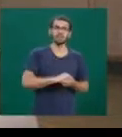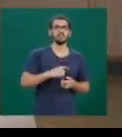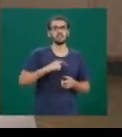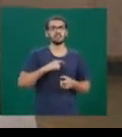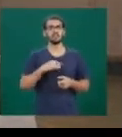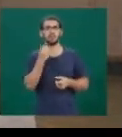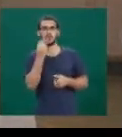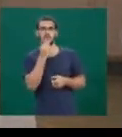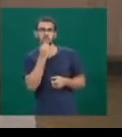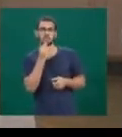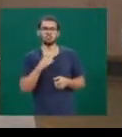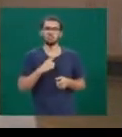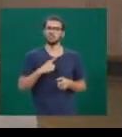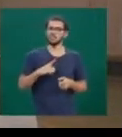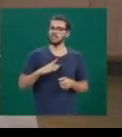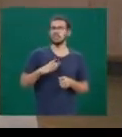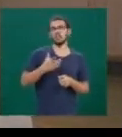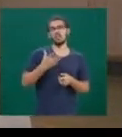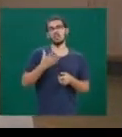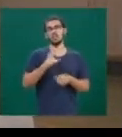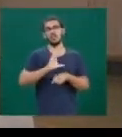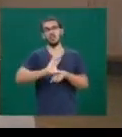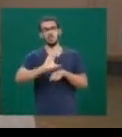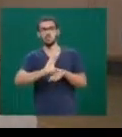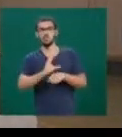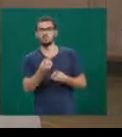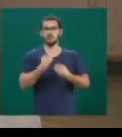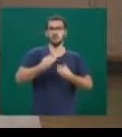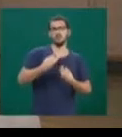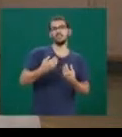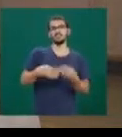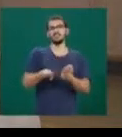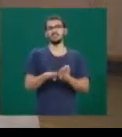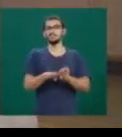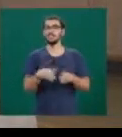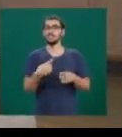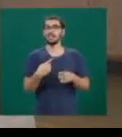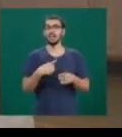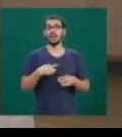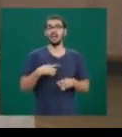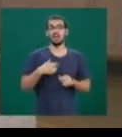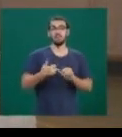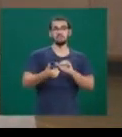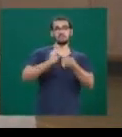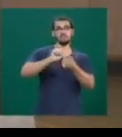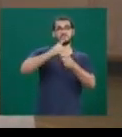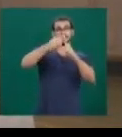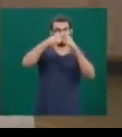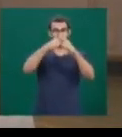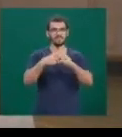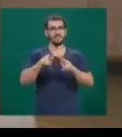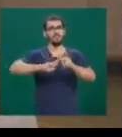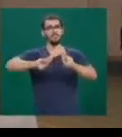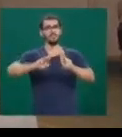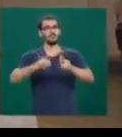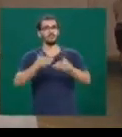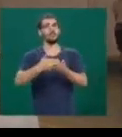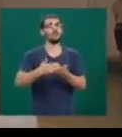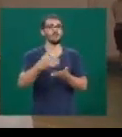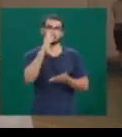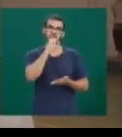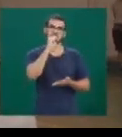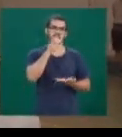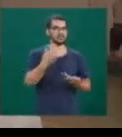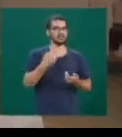pegar uma aulinha a mais aí com eles, né, para acertar os últimos detalhes, que a Olimpíada já começa esse final de semana, né? E aí a gente tem que estar sempre se preparando para poder